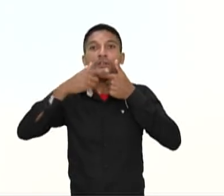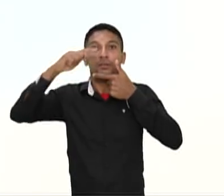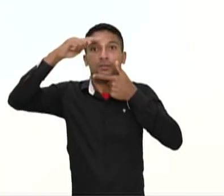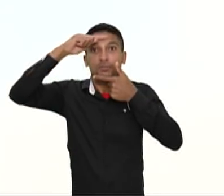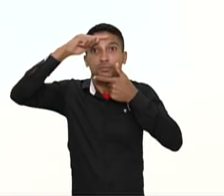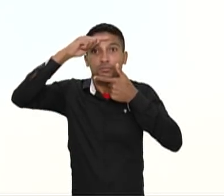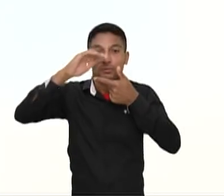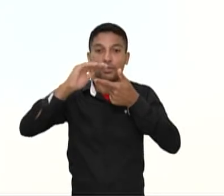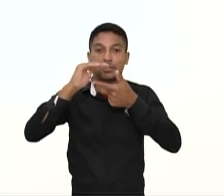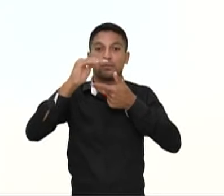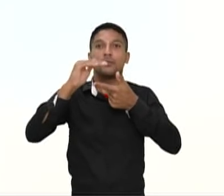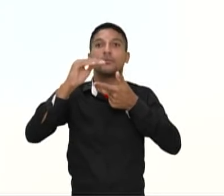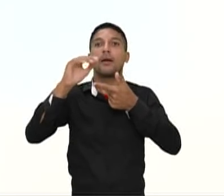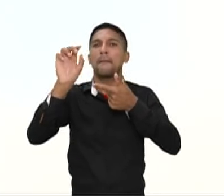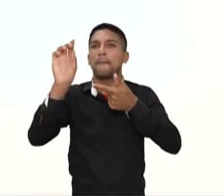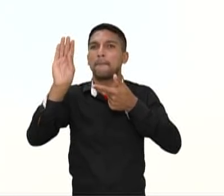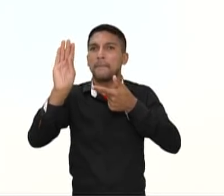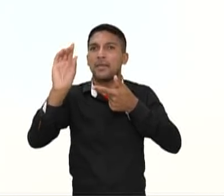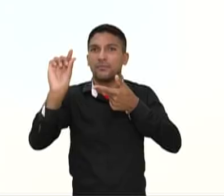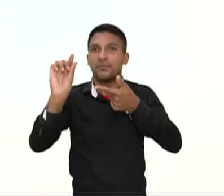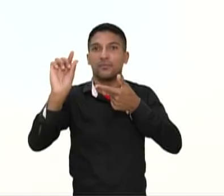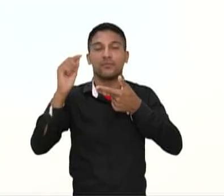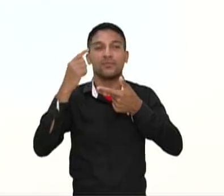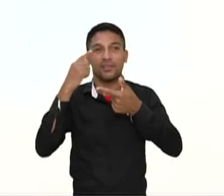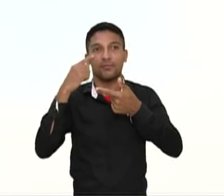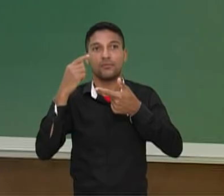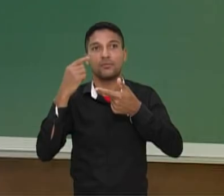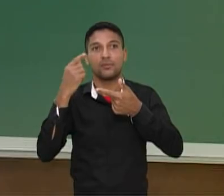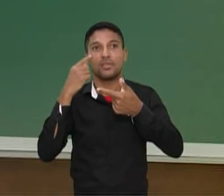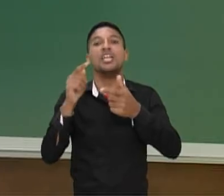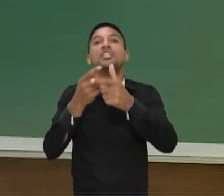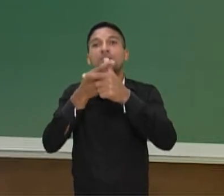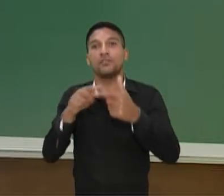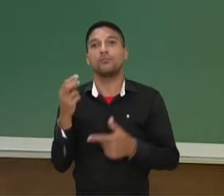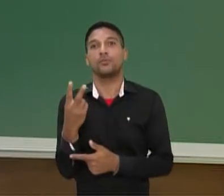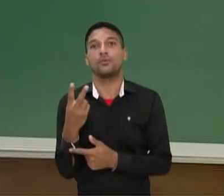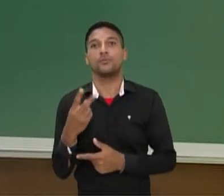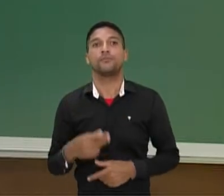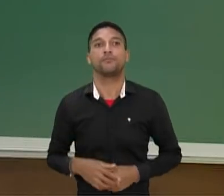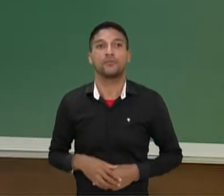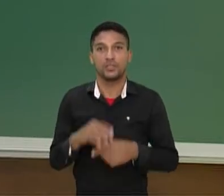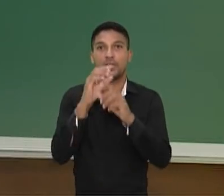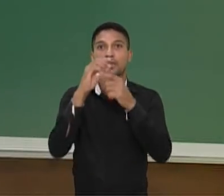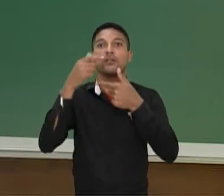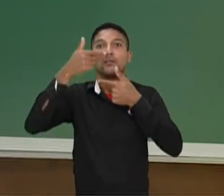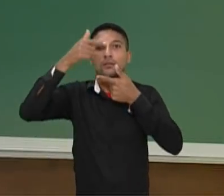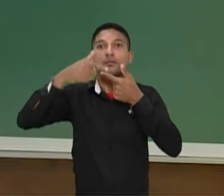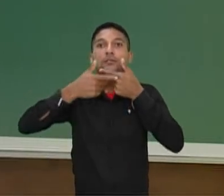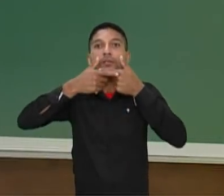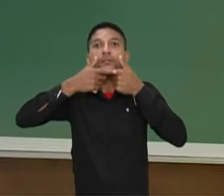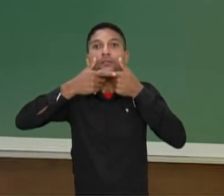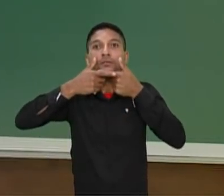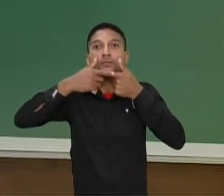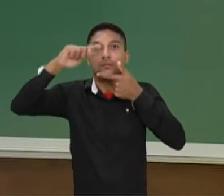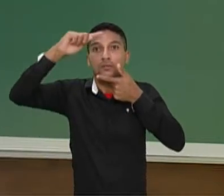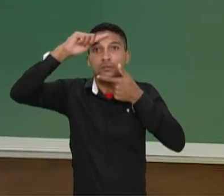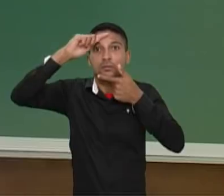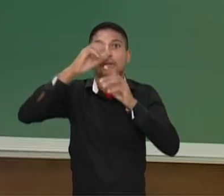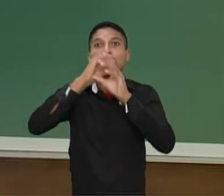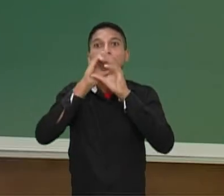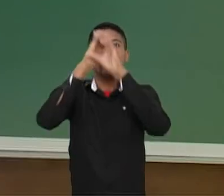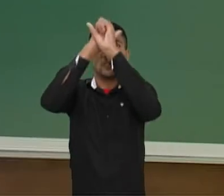vezes a altura dividido por 2. Essa é a fórmula. Então, vamos lá. Quem é o Bzão no meu trapézio?